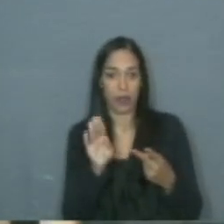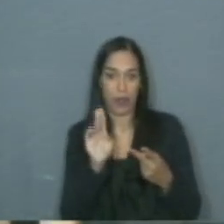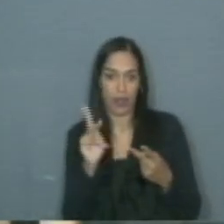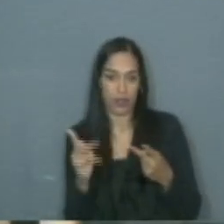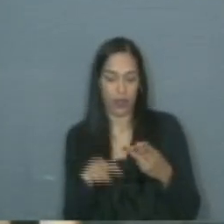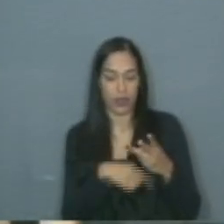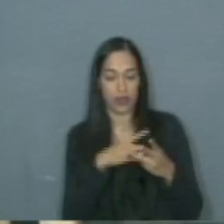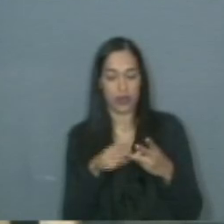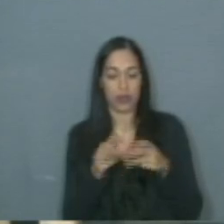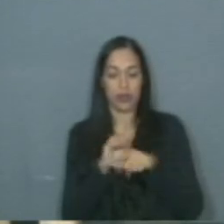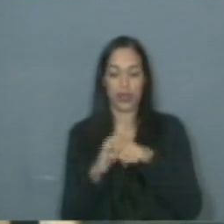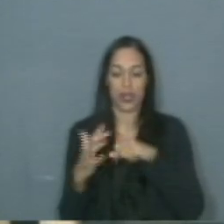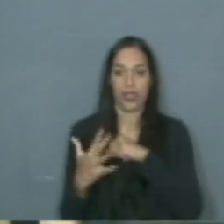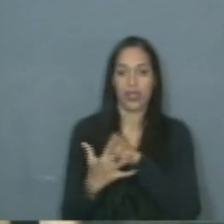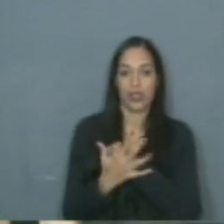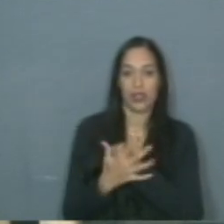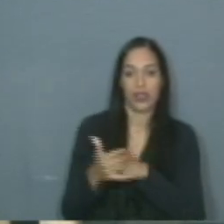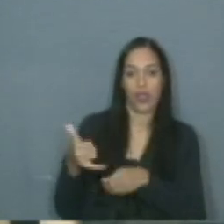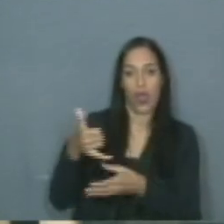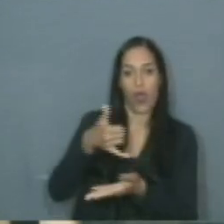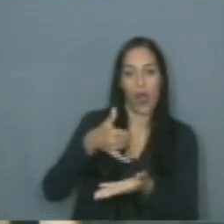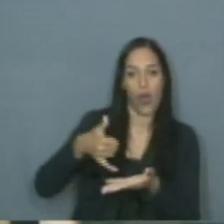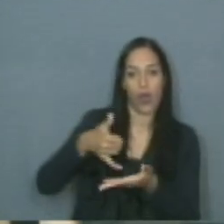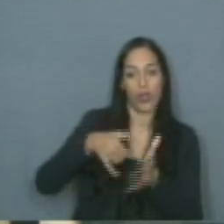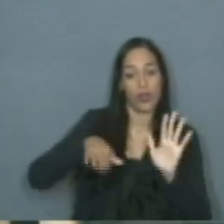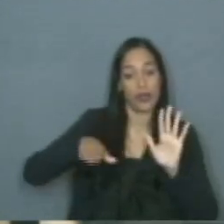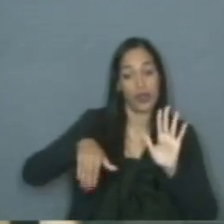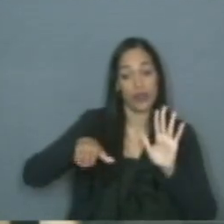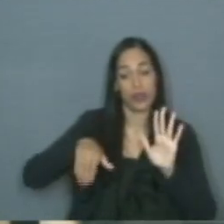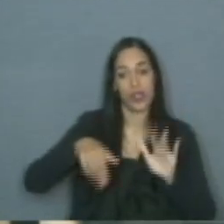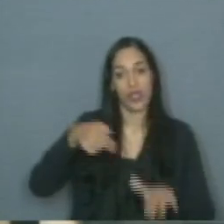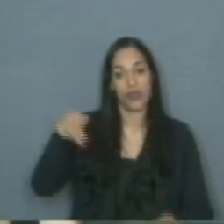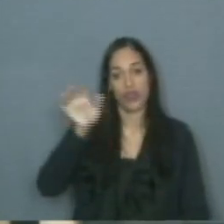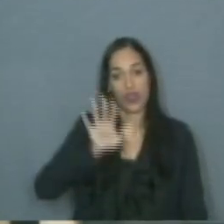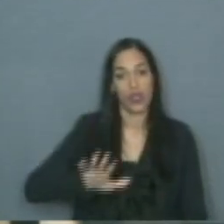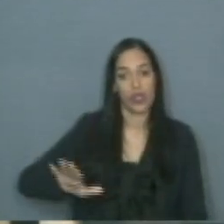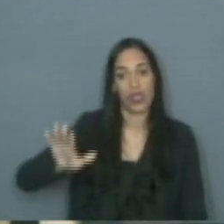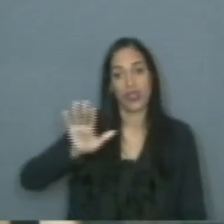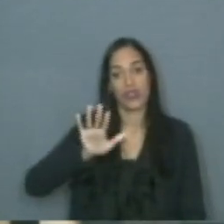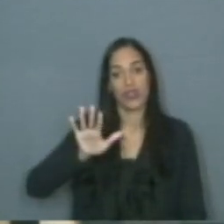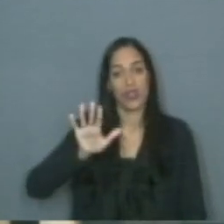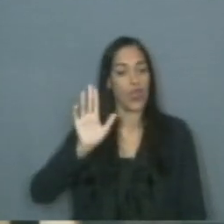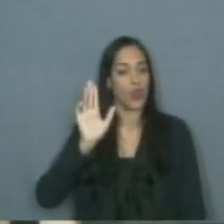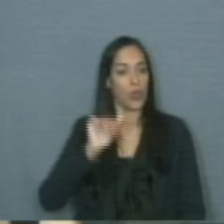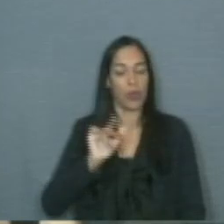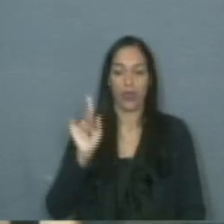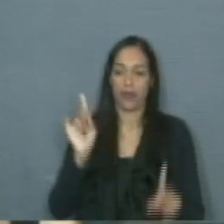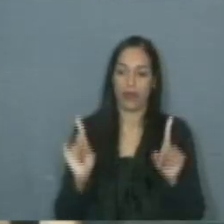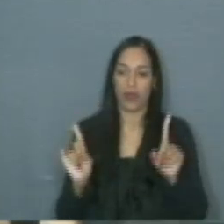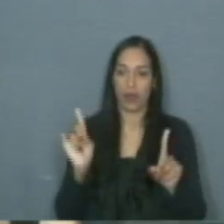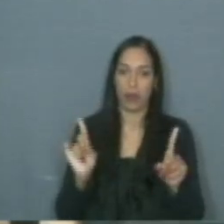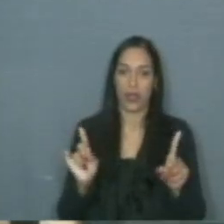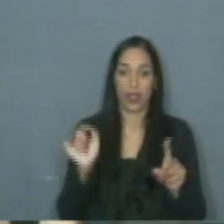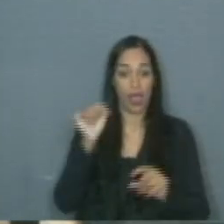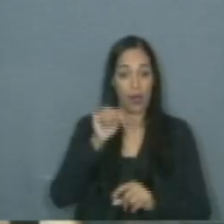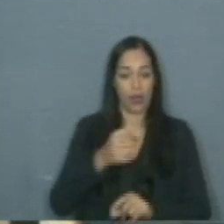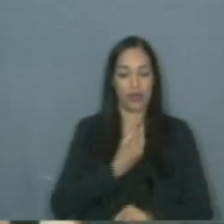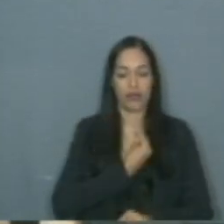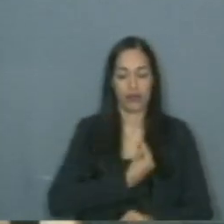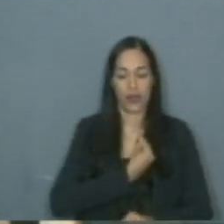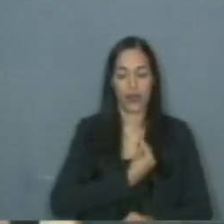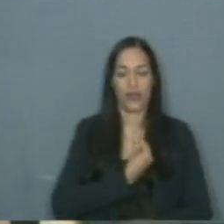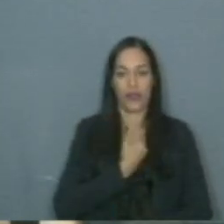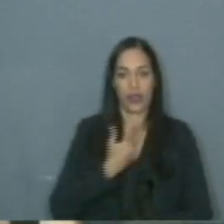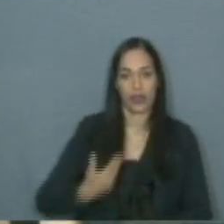pandemia, óleo nas praias do Nordeste, a gente jamais pode comparar com esse governo atual. E é